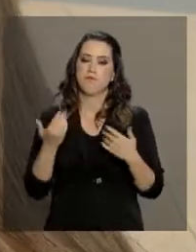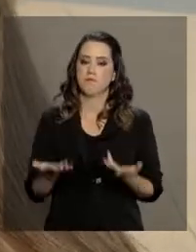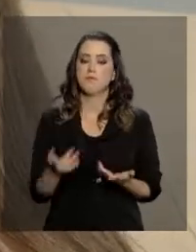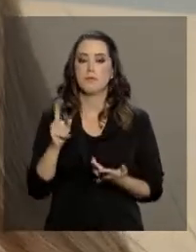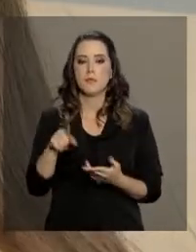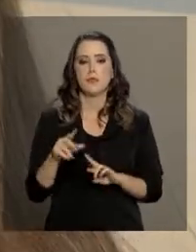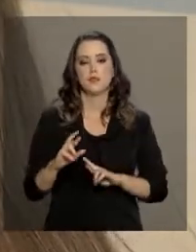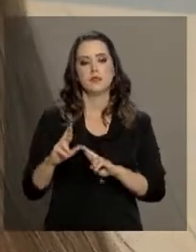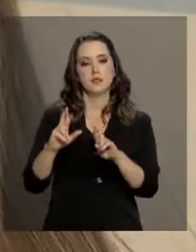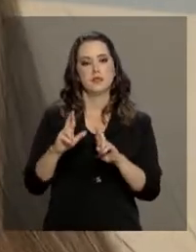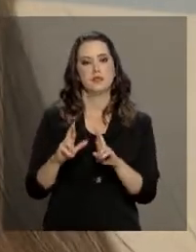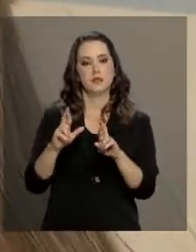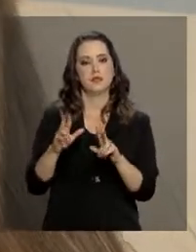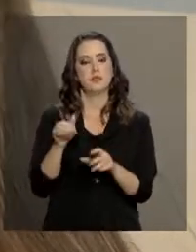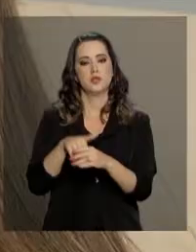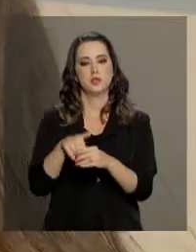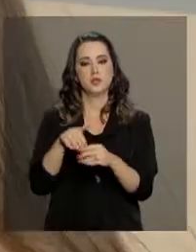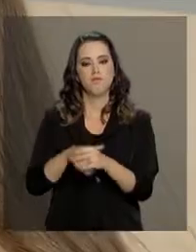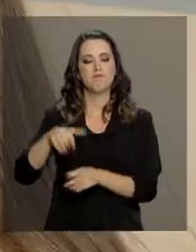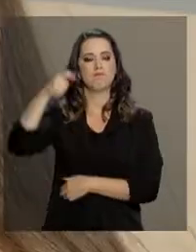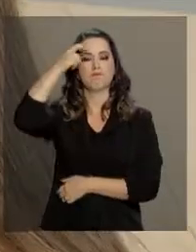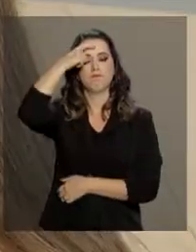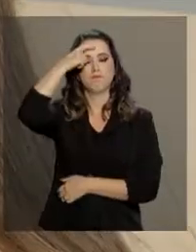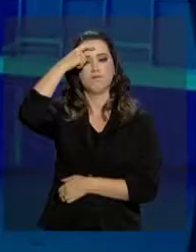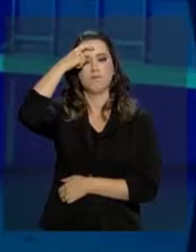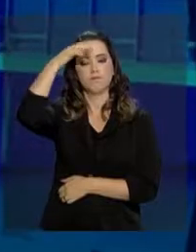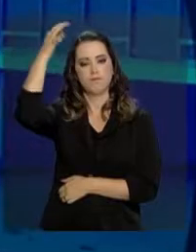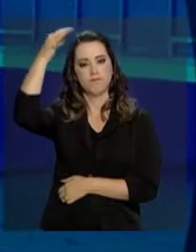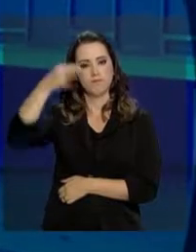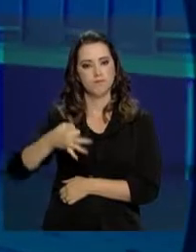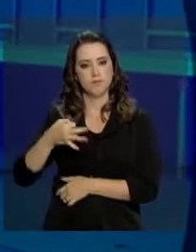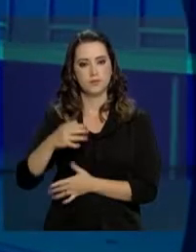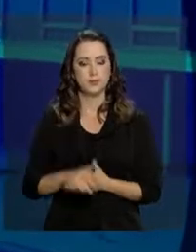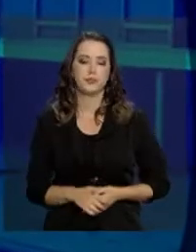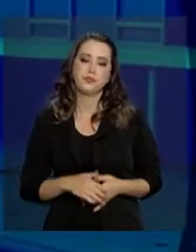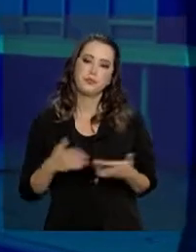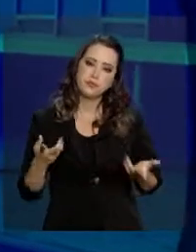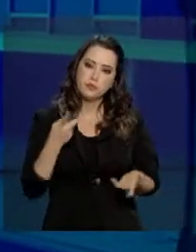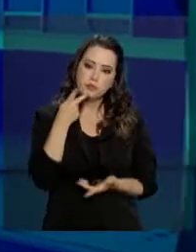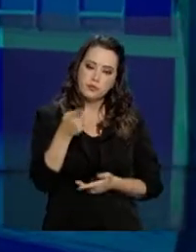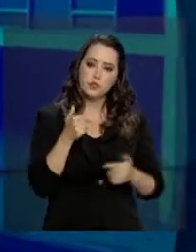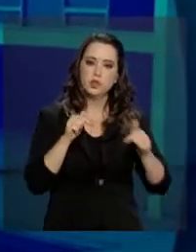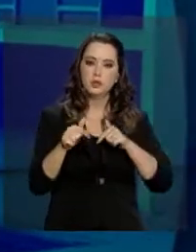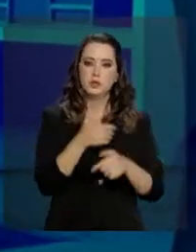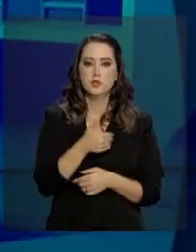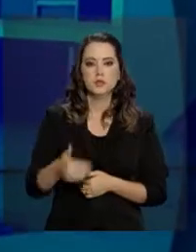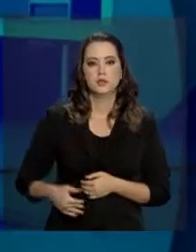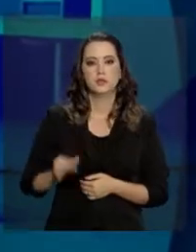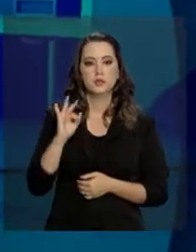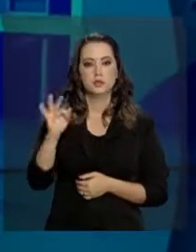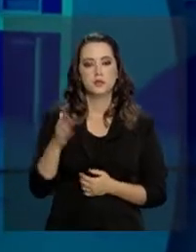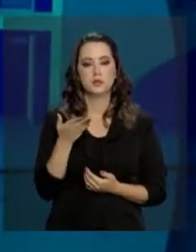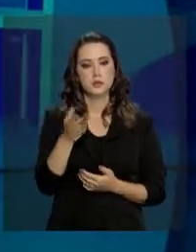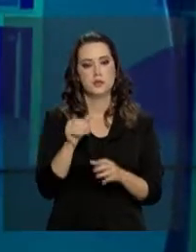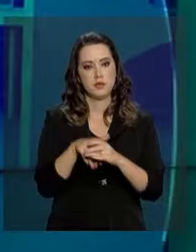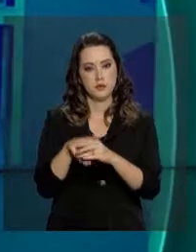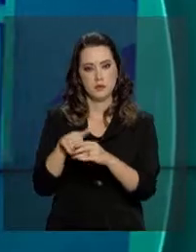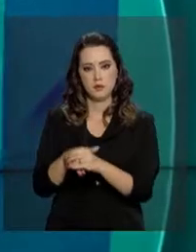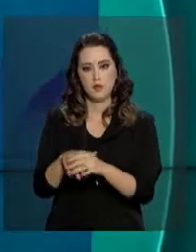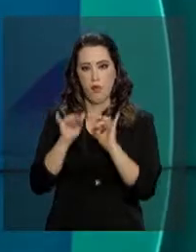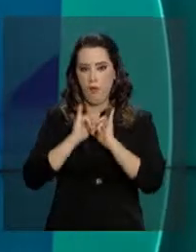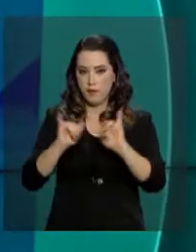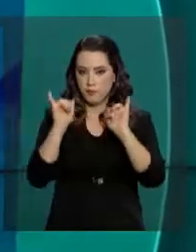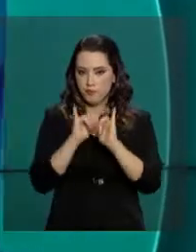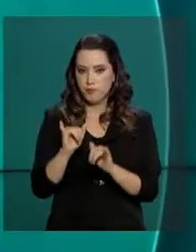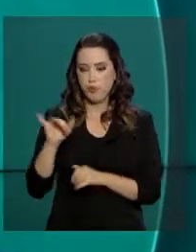E espero que as pessoas votem realmente conscientemente. E ainda sobre as ações do governo federal para estas eleições, um